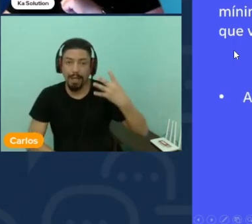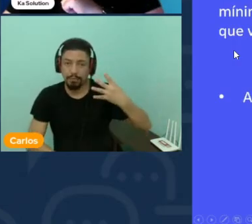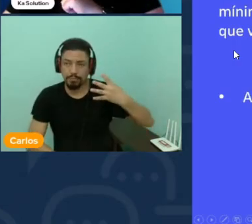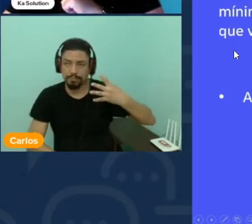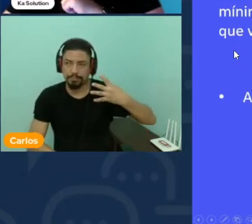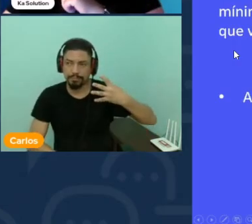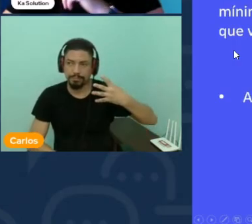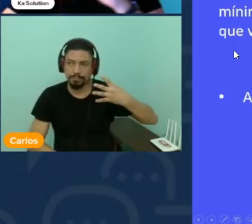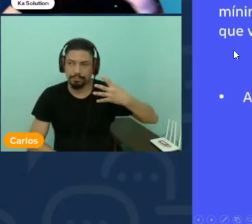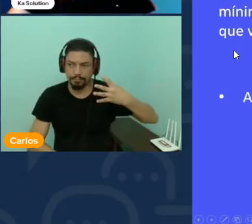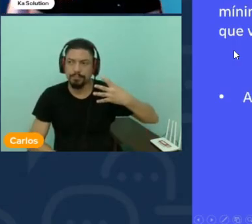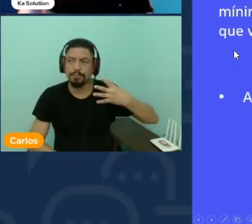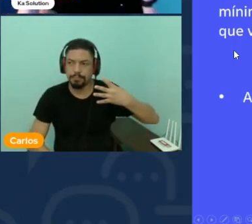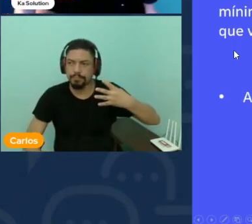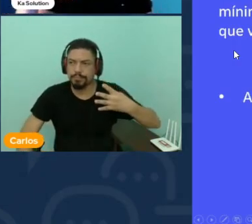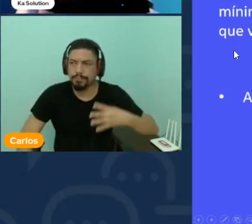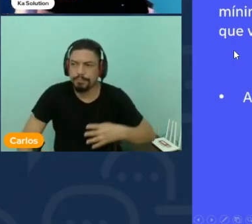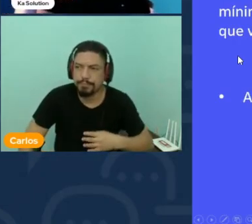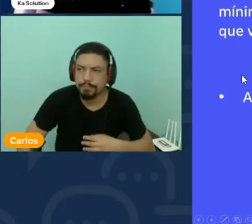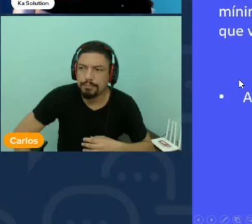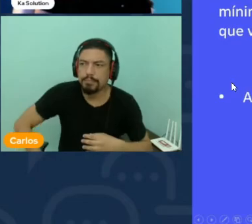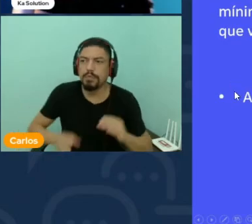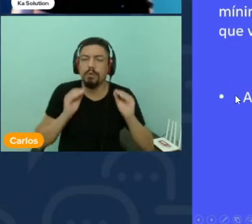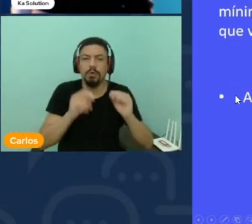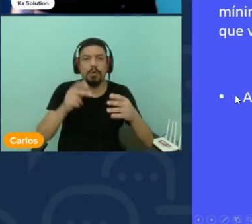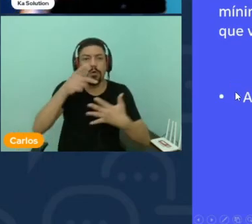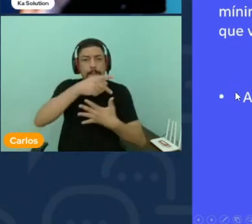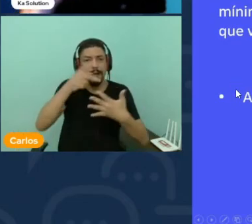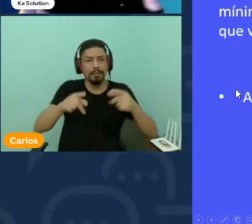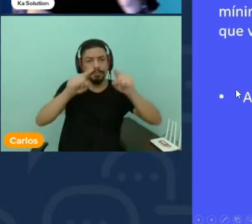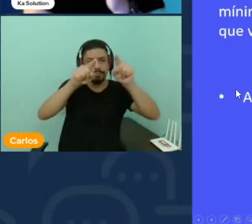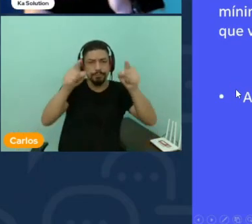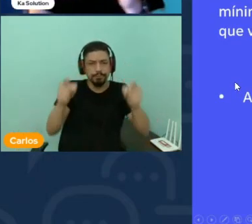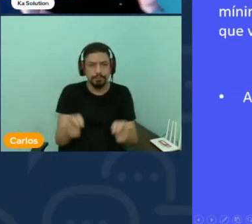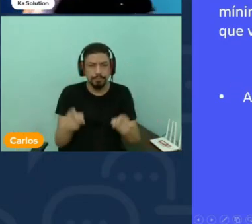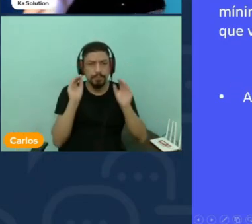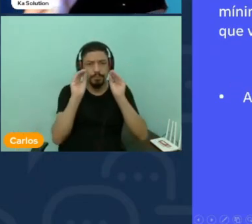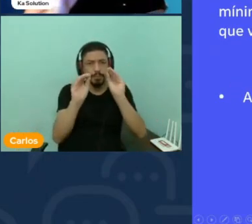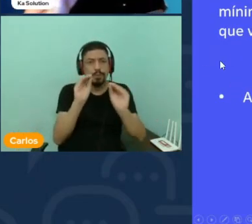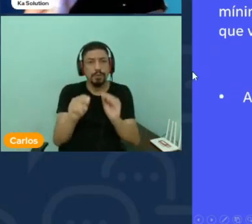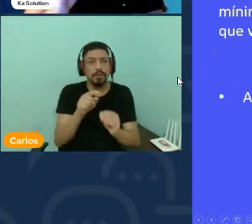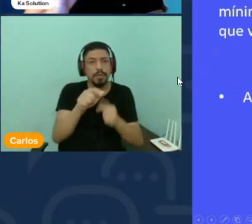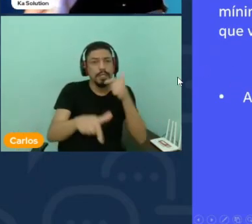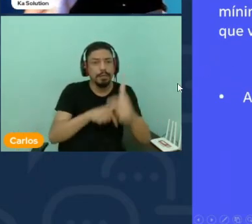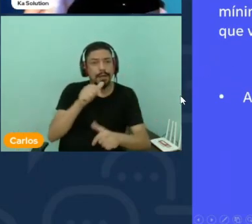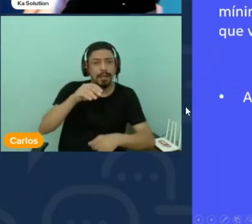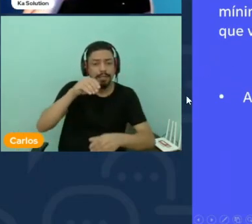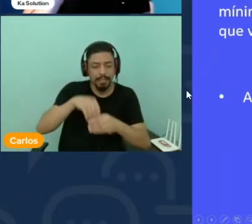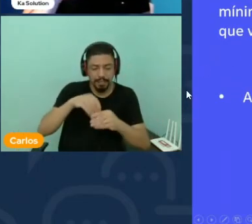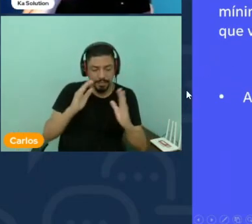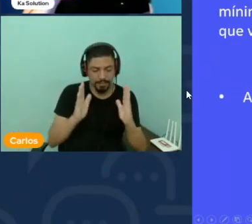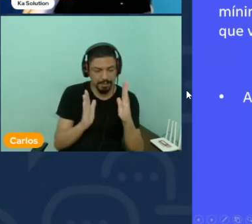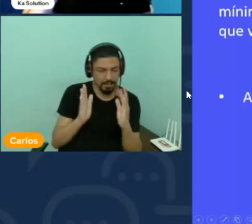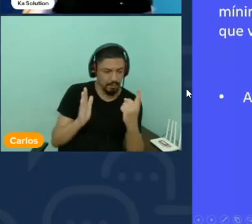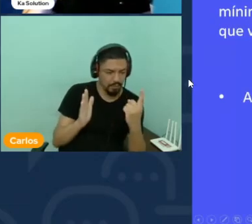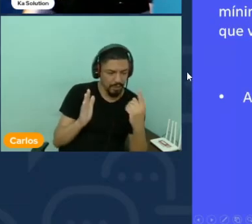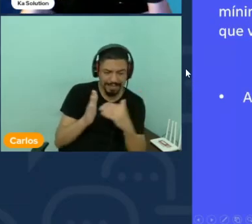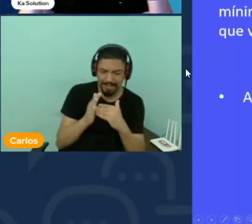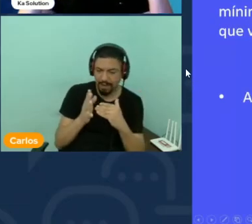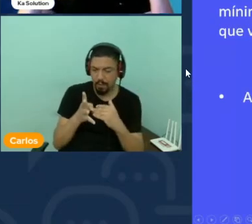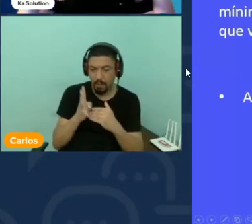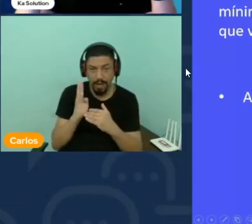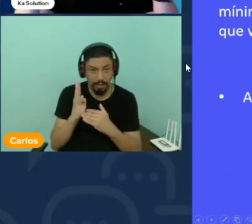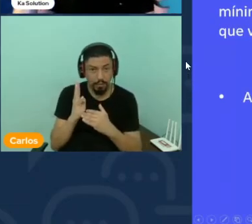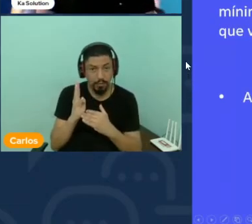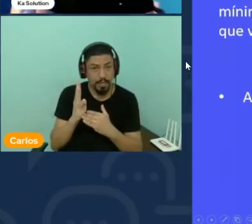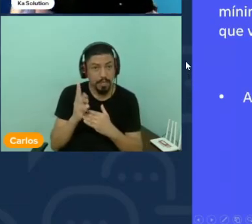máximo. Então eu dou os parâmetros para ele e ele vai trabalhar dentro dessa faixa. Se ele percebe ali